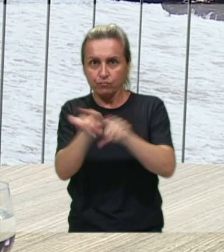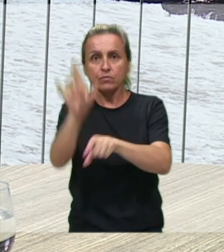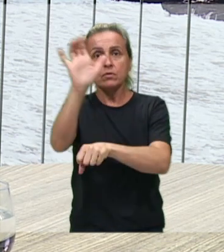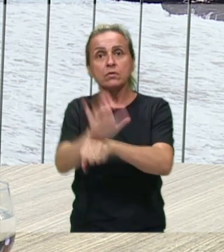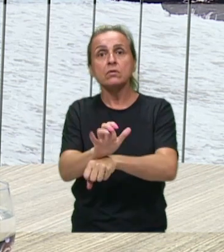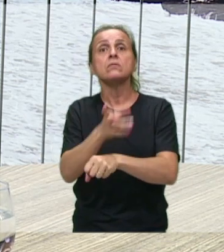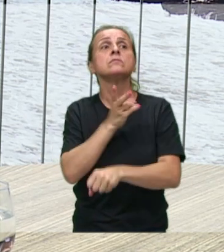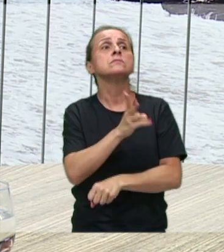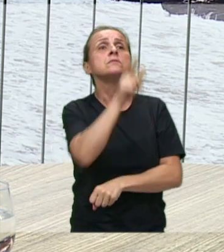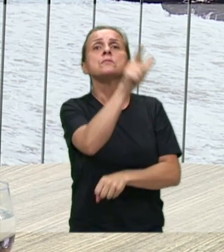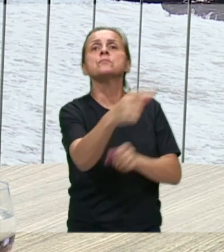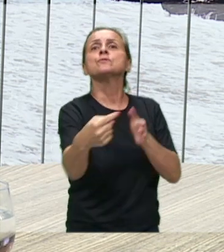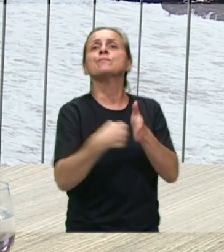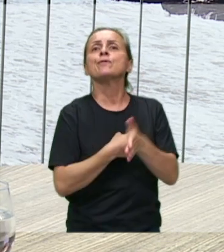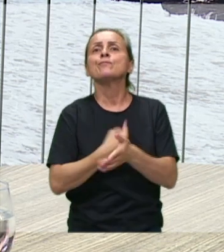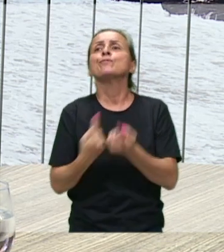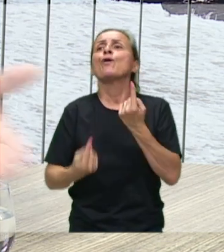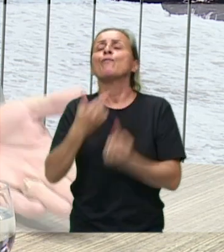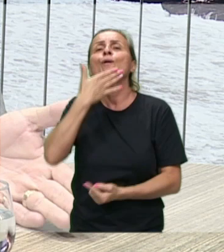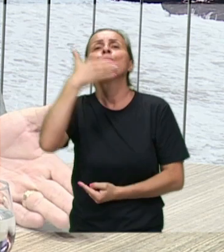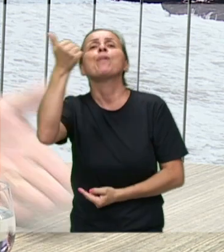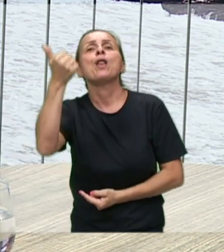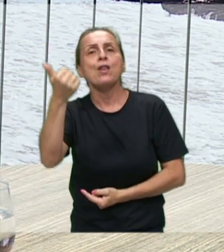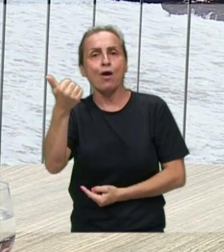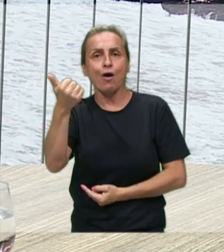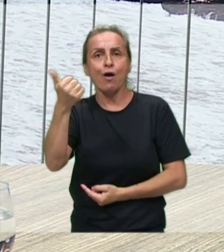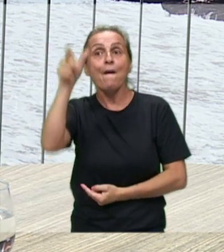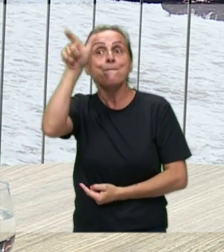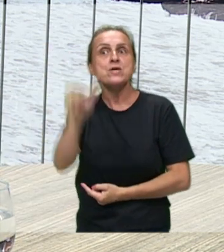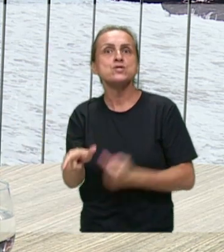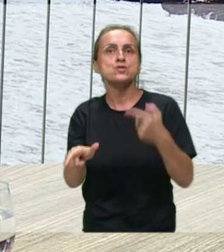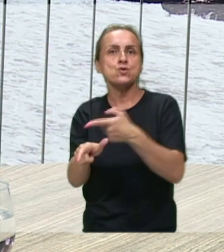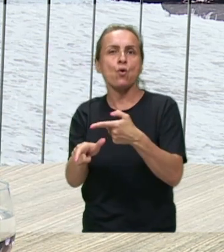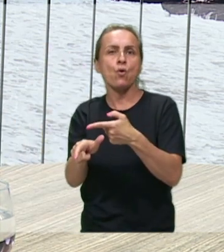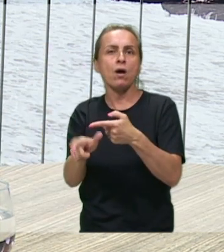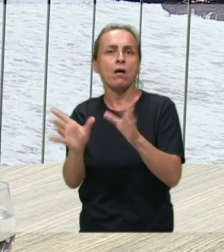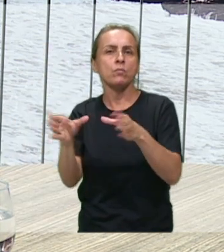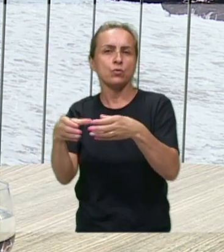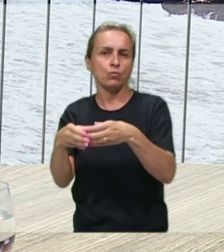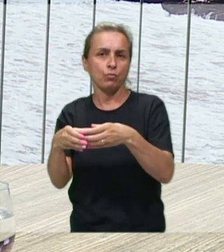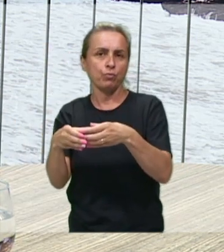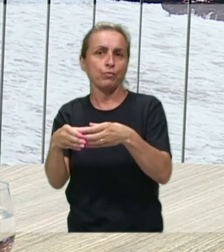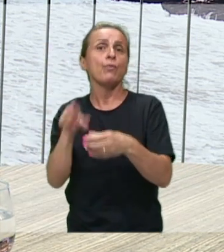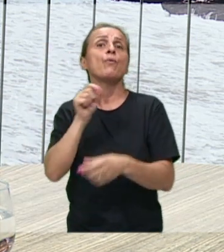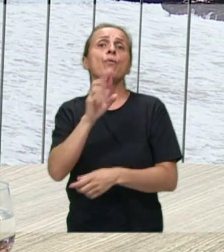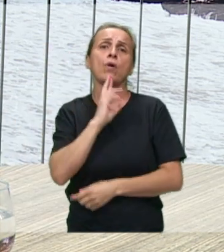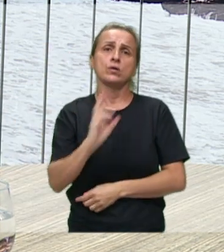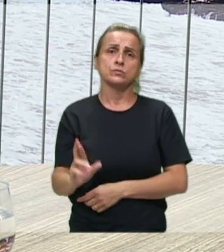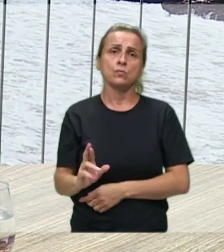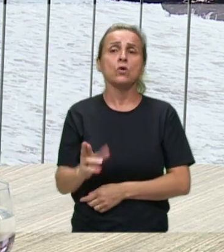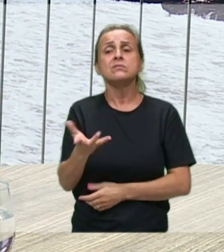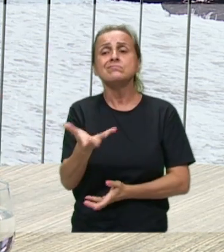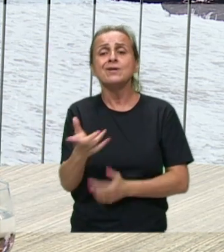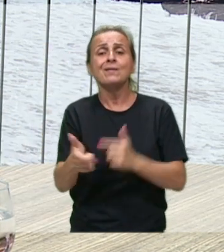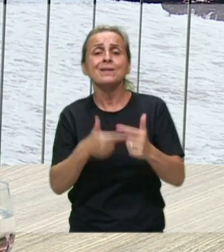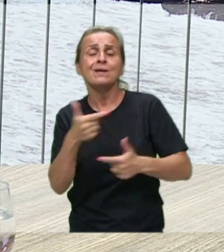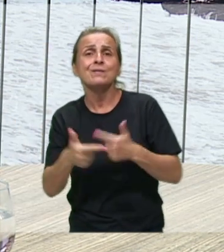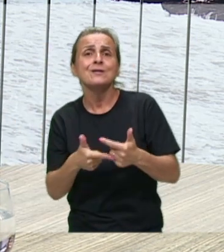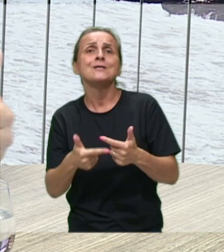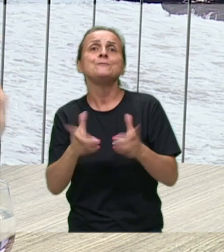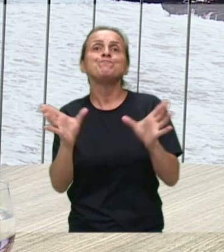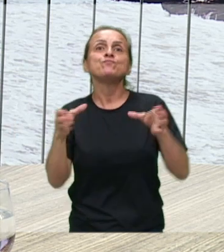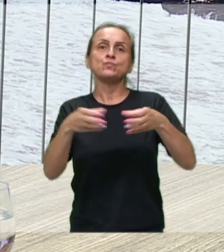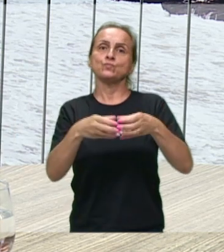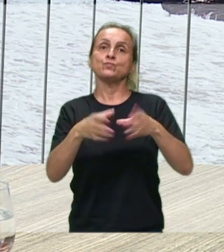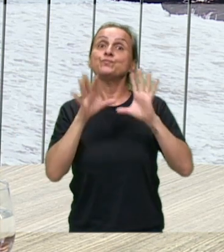qual era a melhor indicação para tal pasta. A gente fala que a gente quer trabalhar de forma mais coletiva, ou